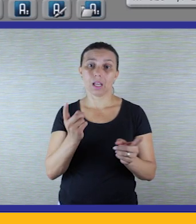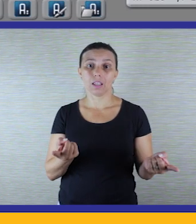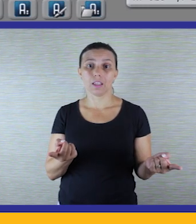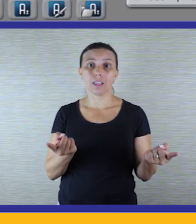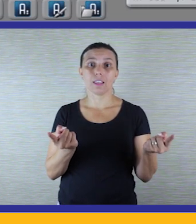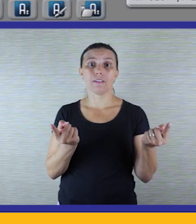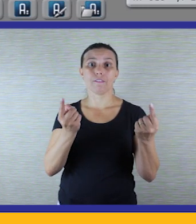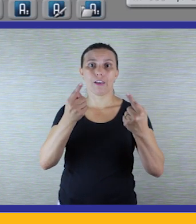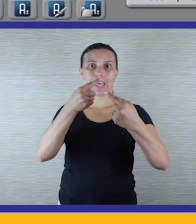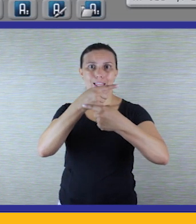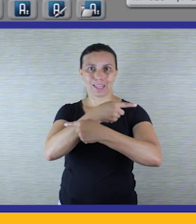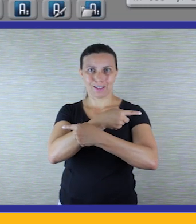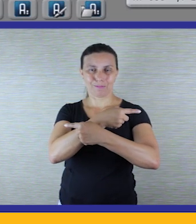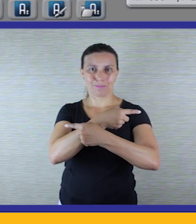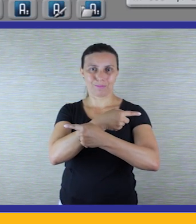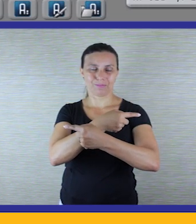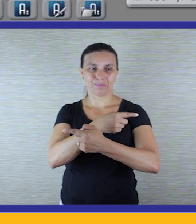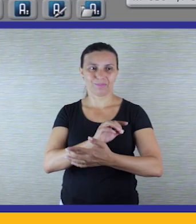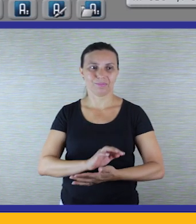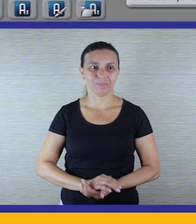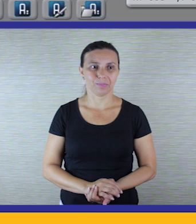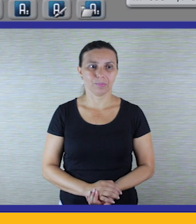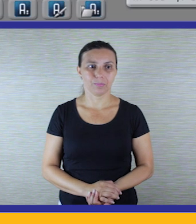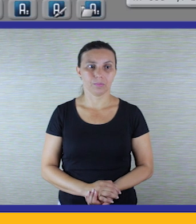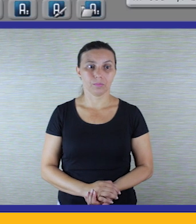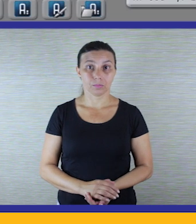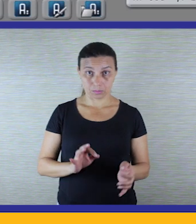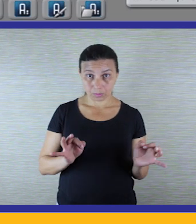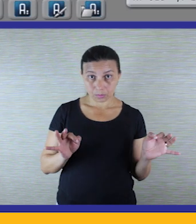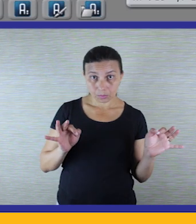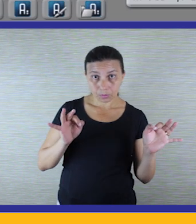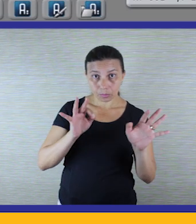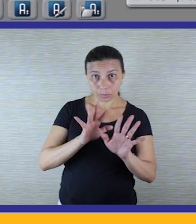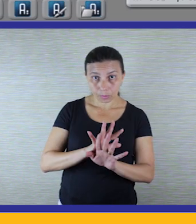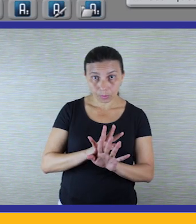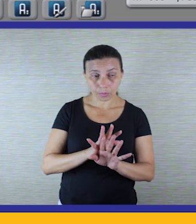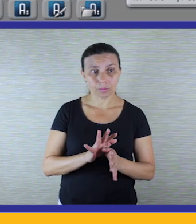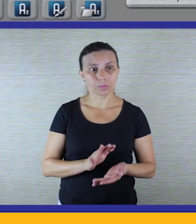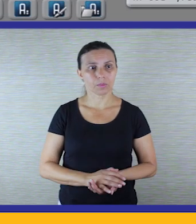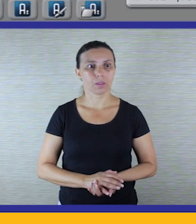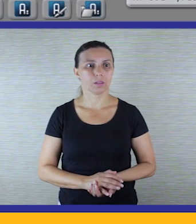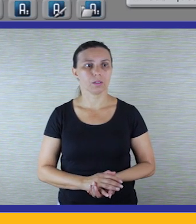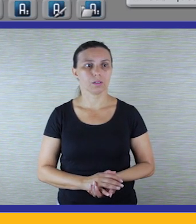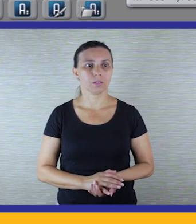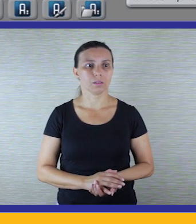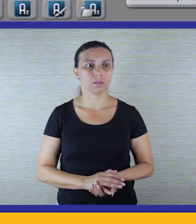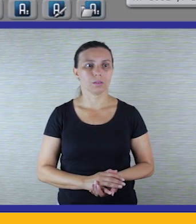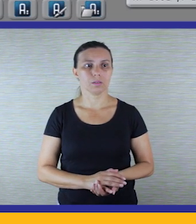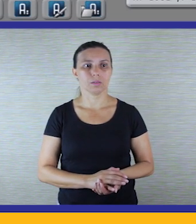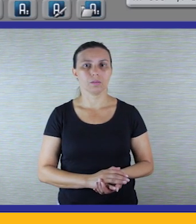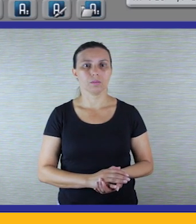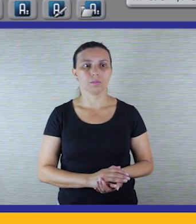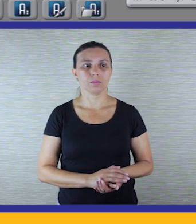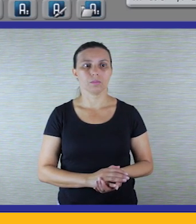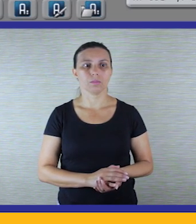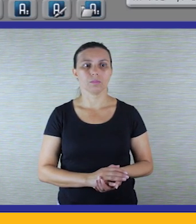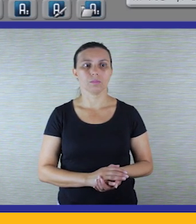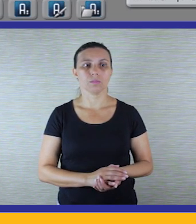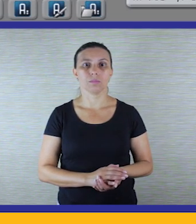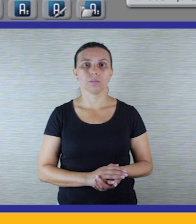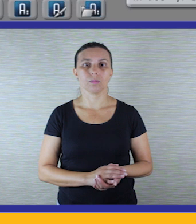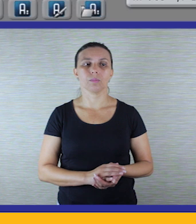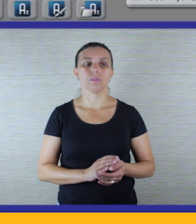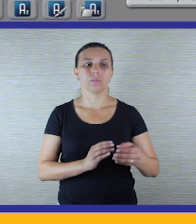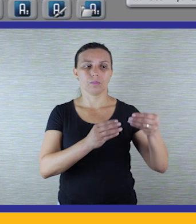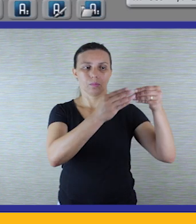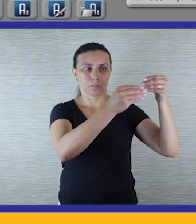e digital 11 ON. Feito isso, encaixamos o bloco sempre na programação anterior para que